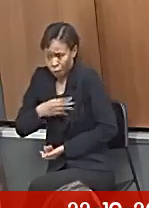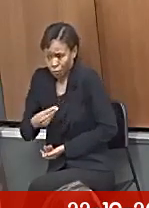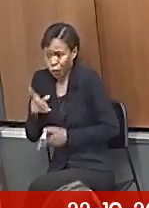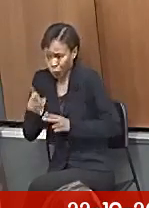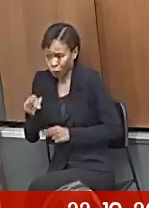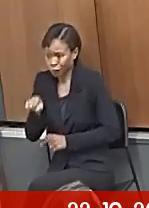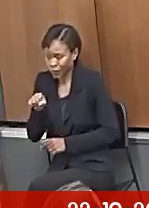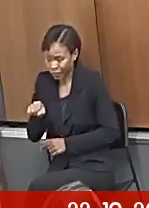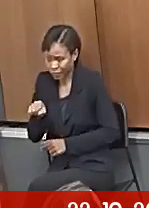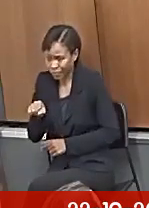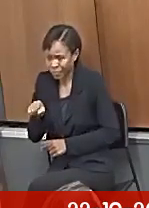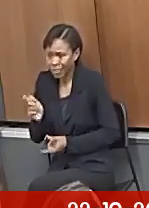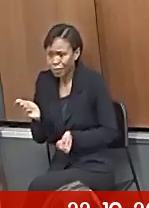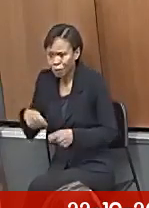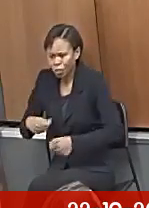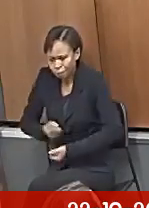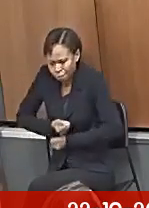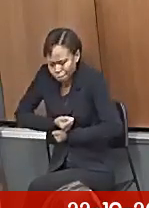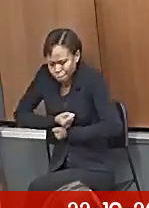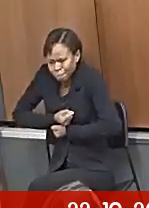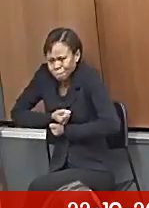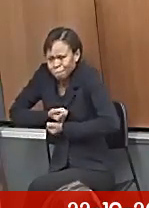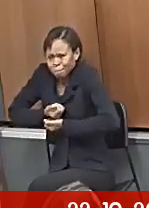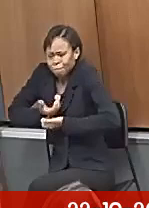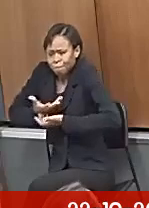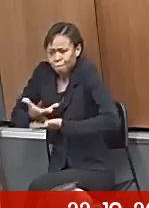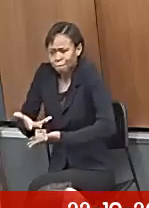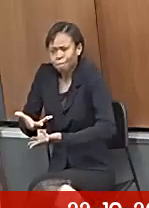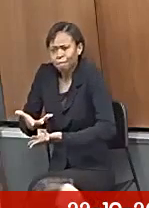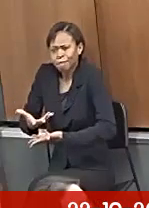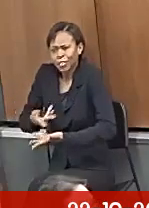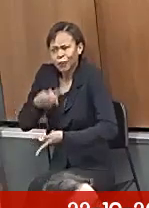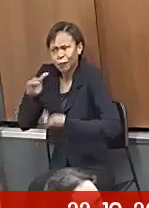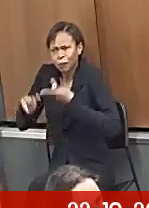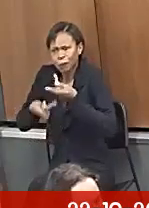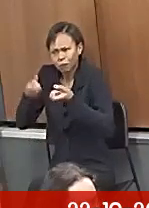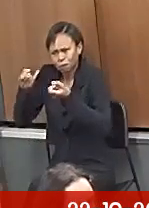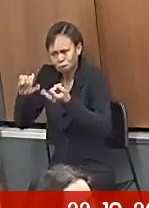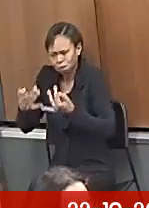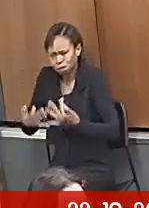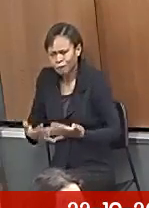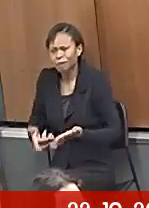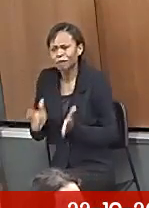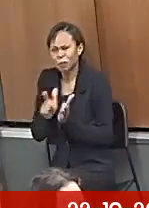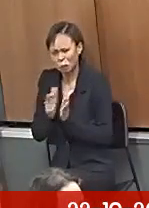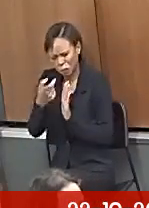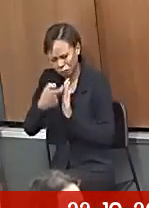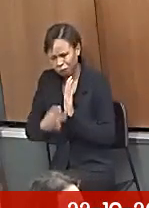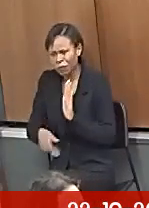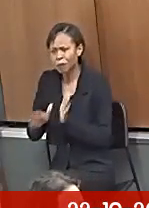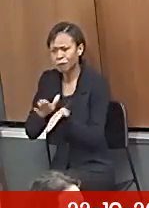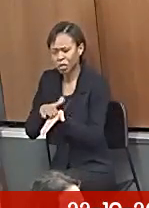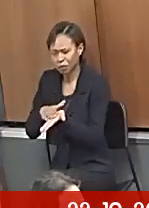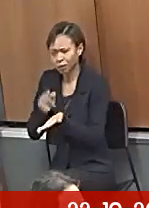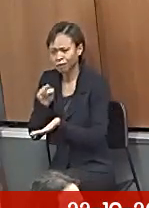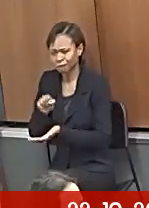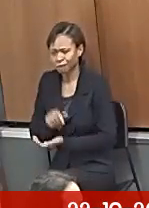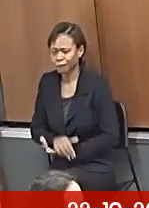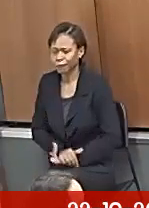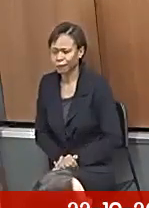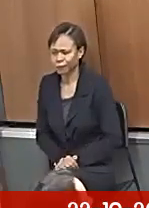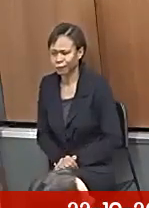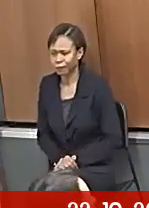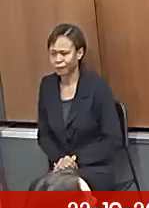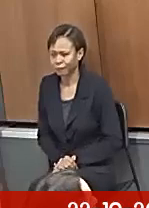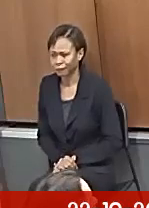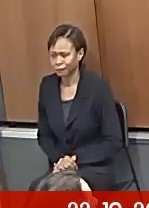que consegue tirar lá de dentro, do fundo do coração, essas palavras que você colocou no papel. Parabéns, Mariana. Muito